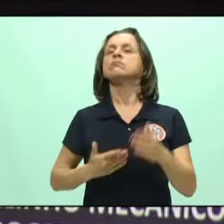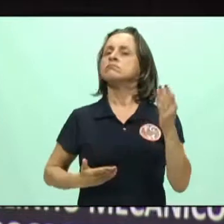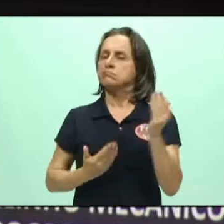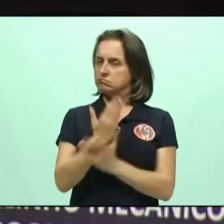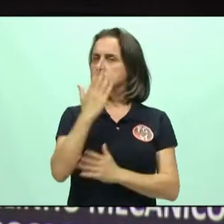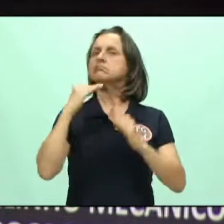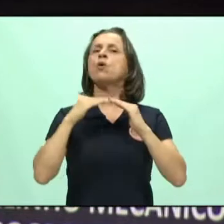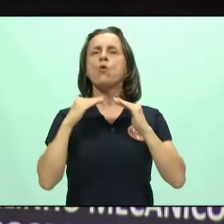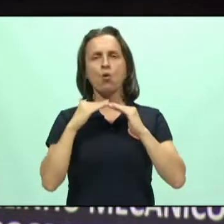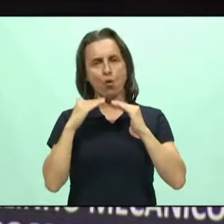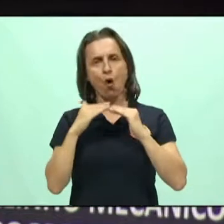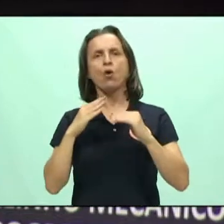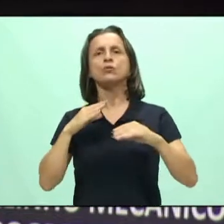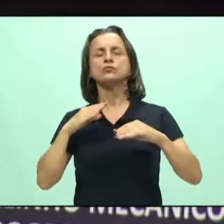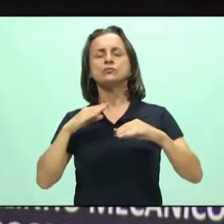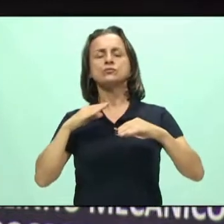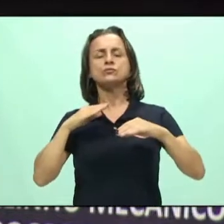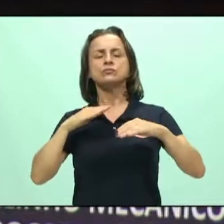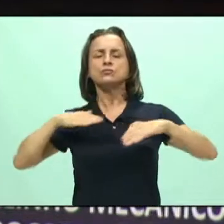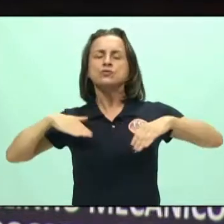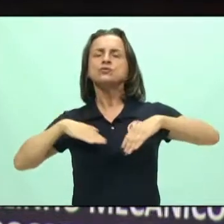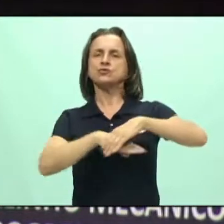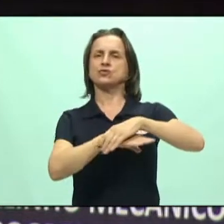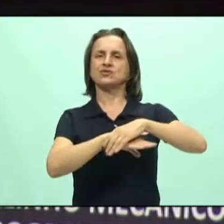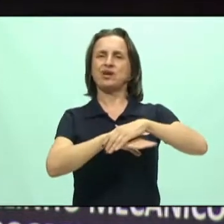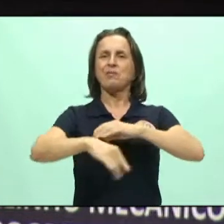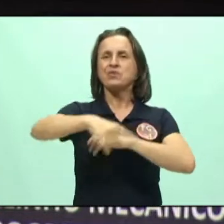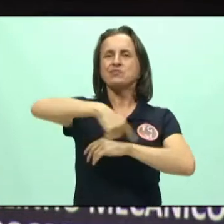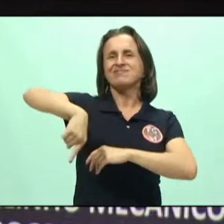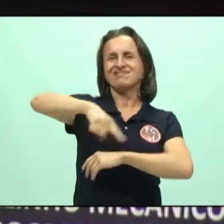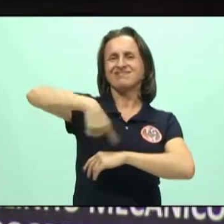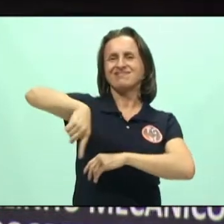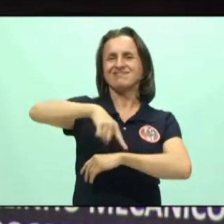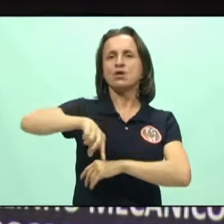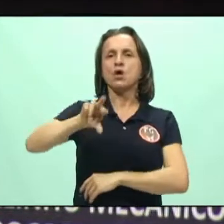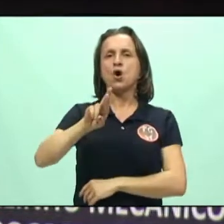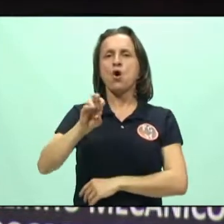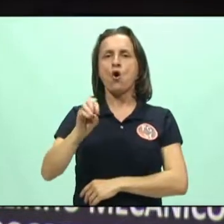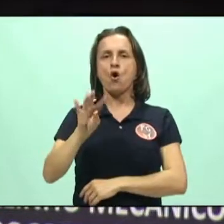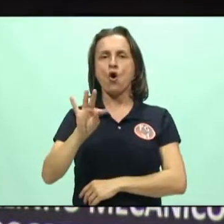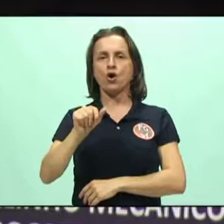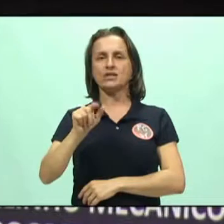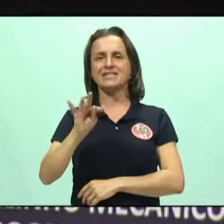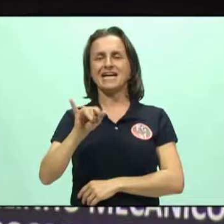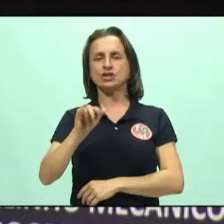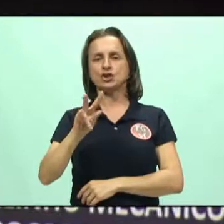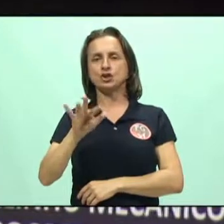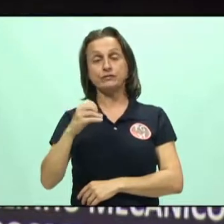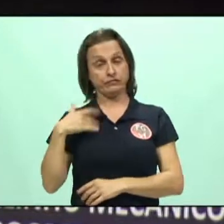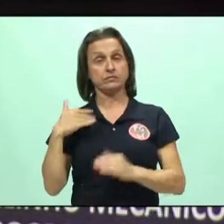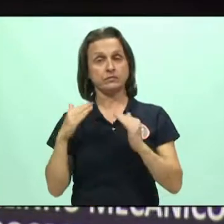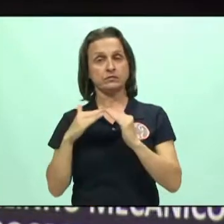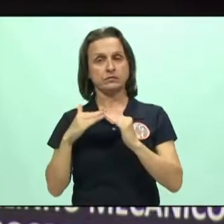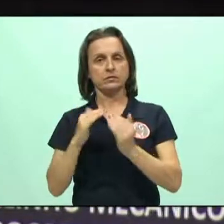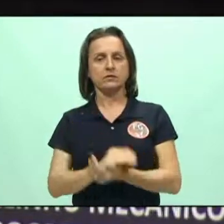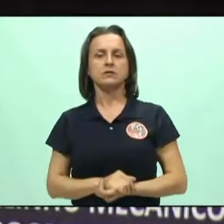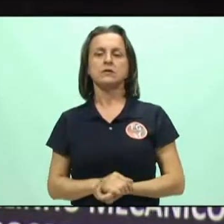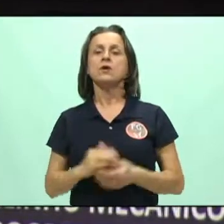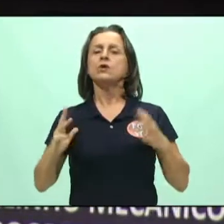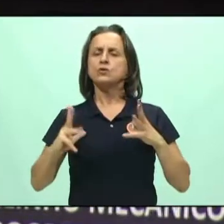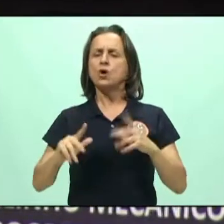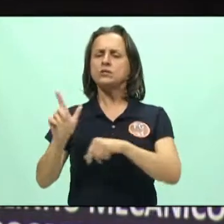favorável ao estacionamento rotativo e o comércio em geral os Comerciantes em geral também o são